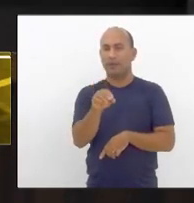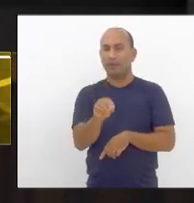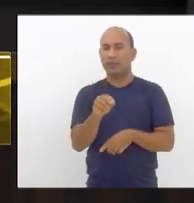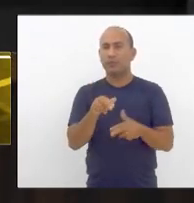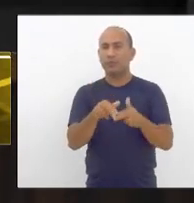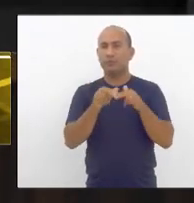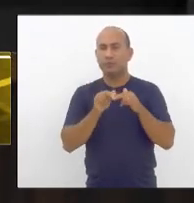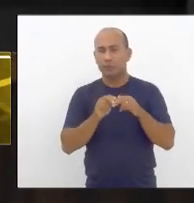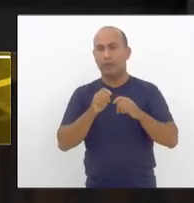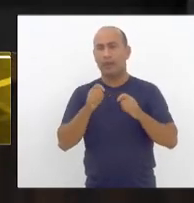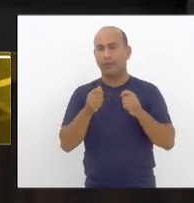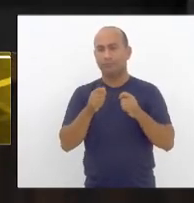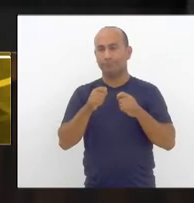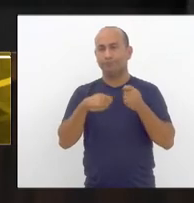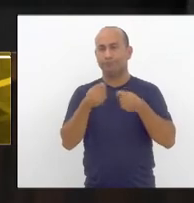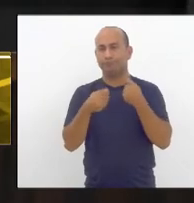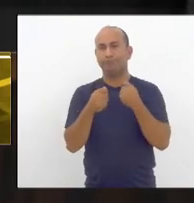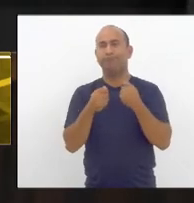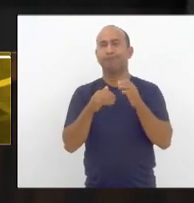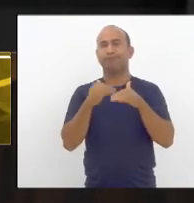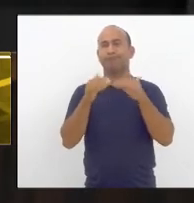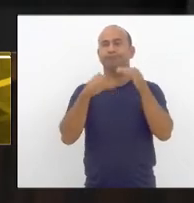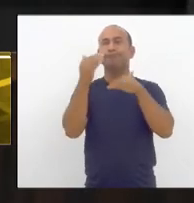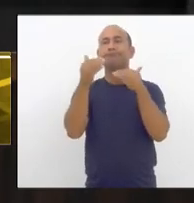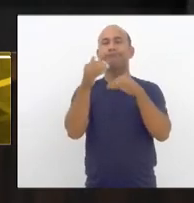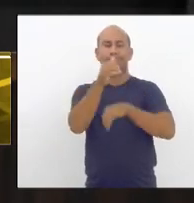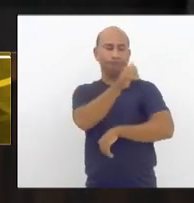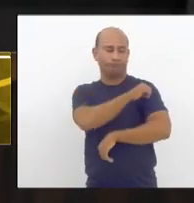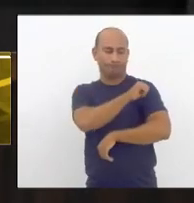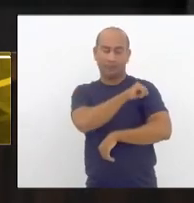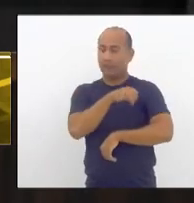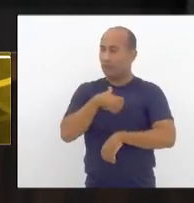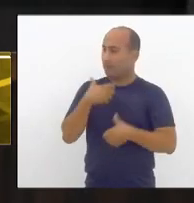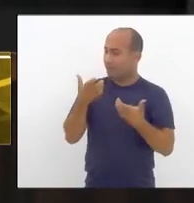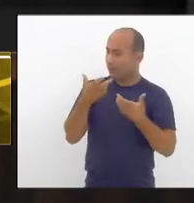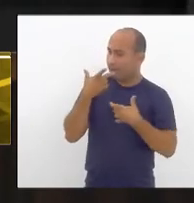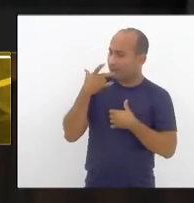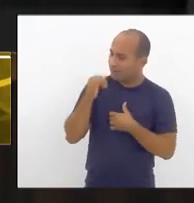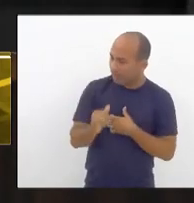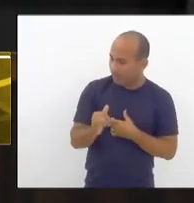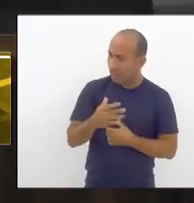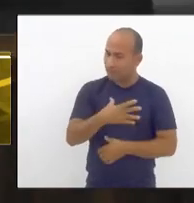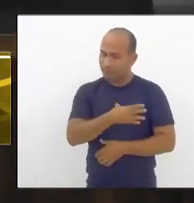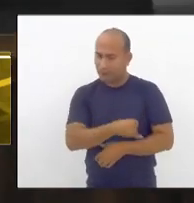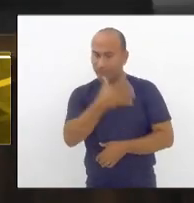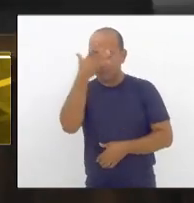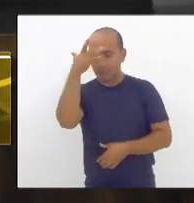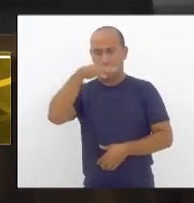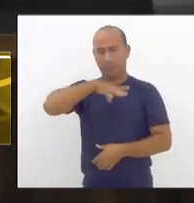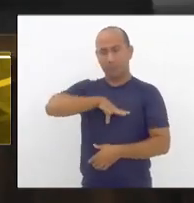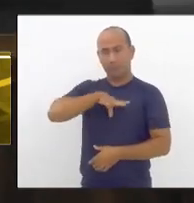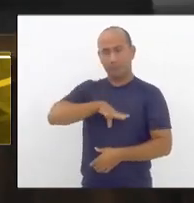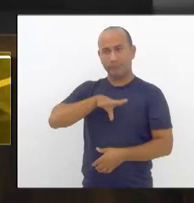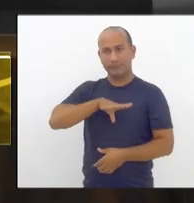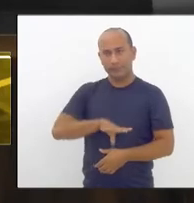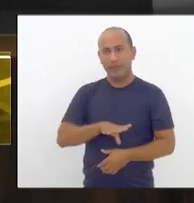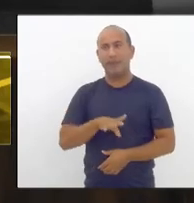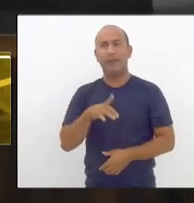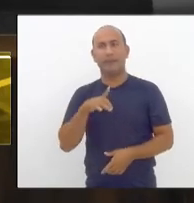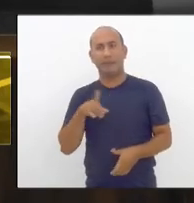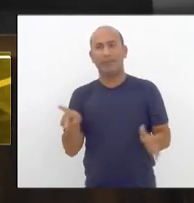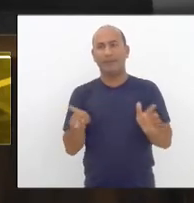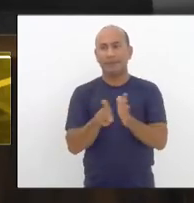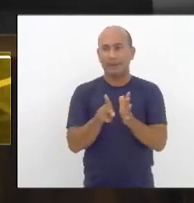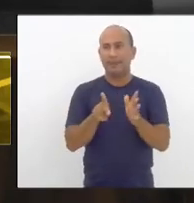da economia Fluminense quero dizer Doutor Fernando que sou filho de imigrante portugueses dom de padaria